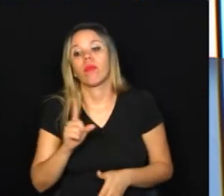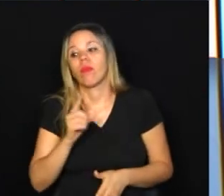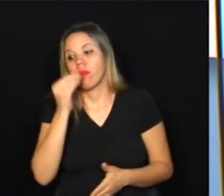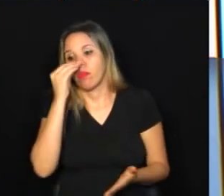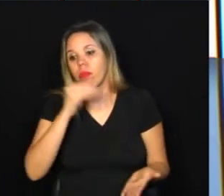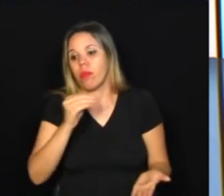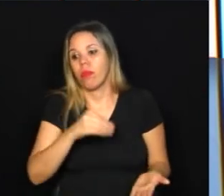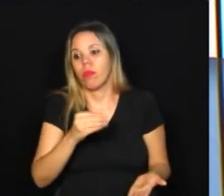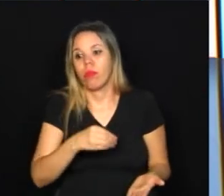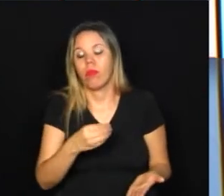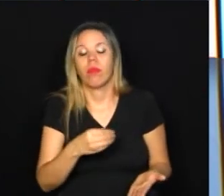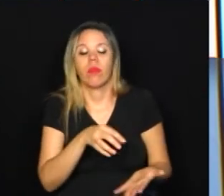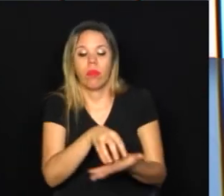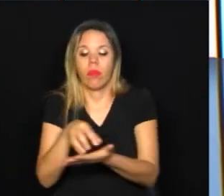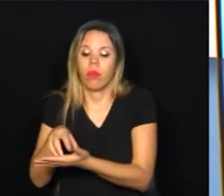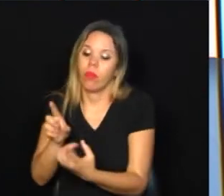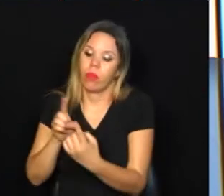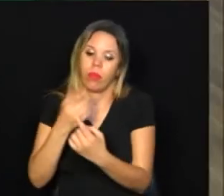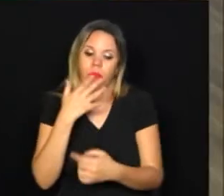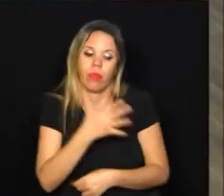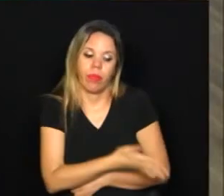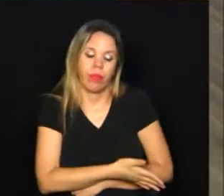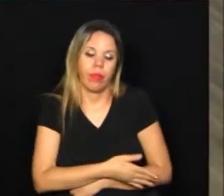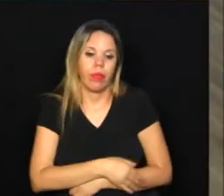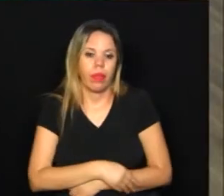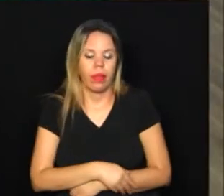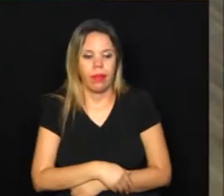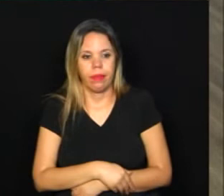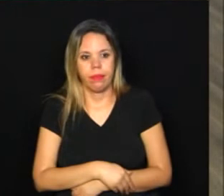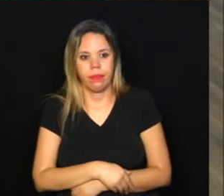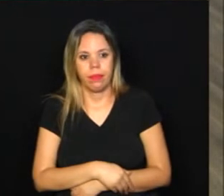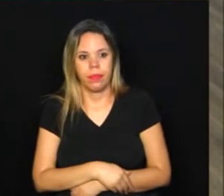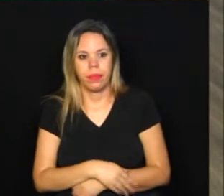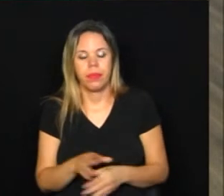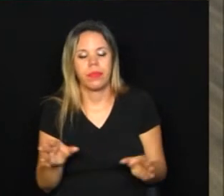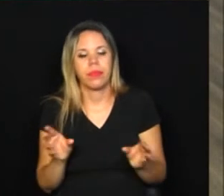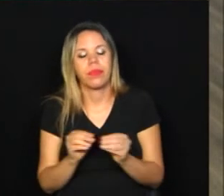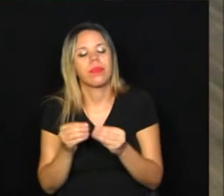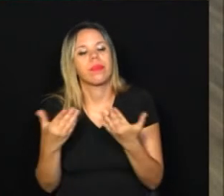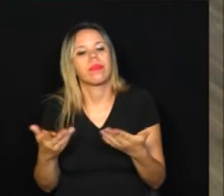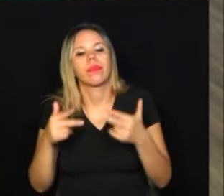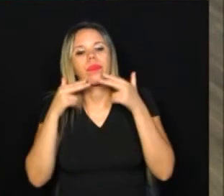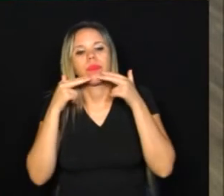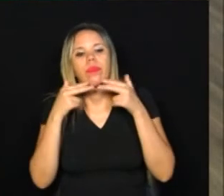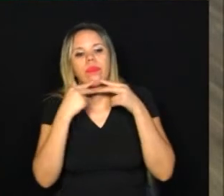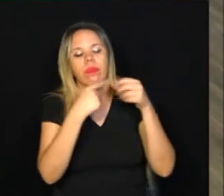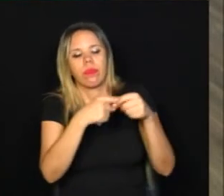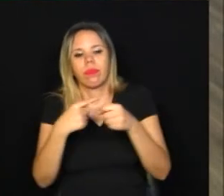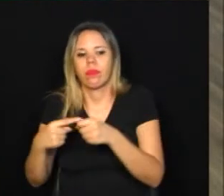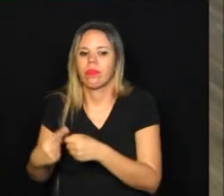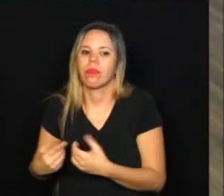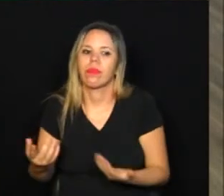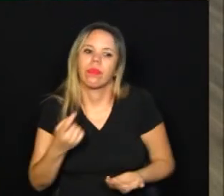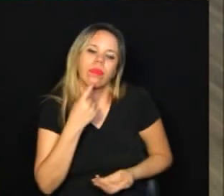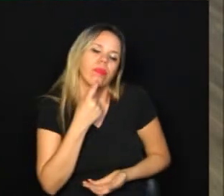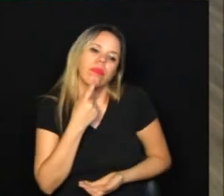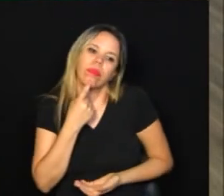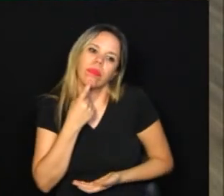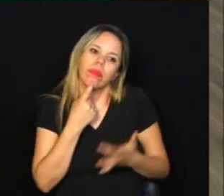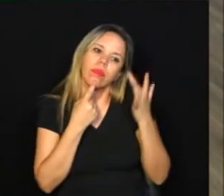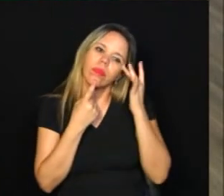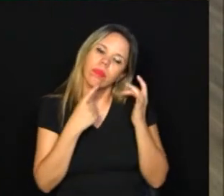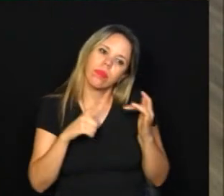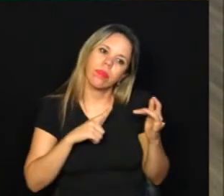omissão desses órgãos que atendiam essa criança. E, Mina, para a gente poder encerrar as notícias da metrópole de Campinas, amanhã